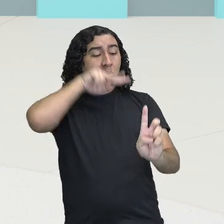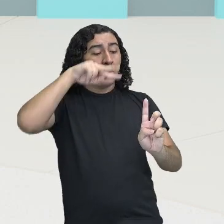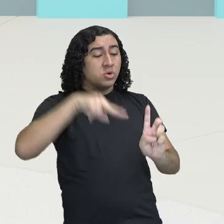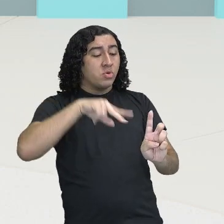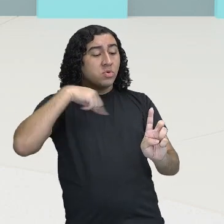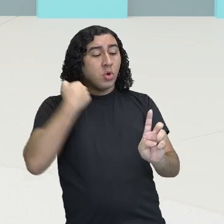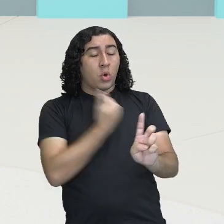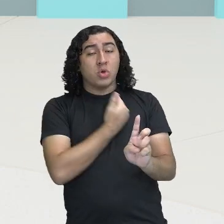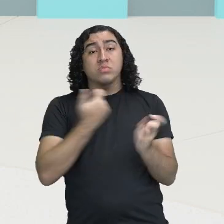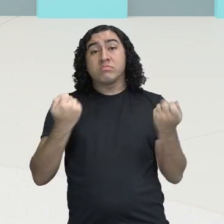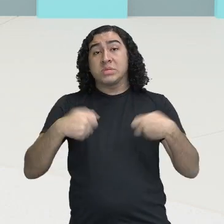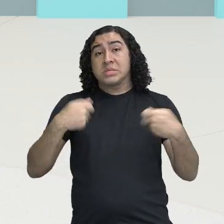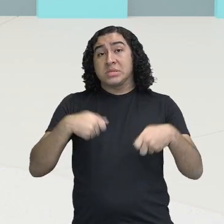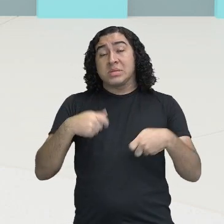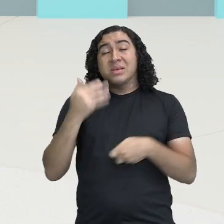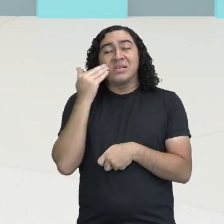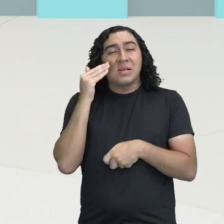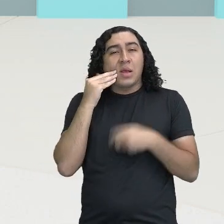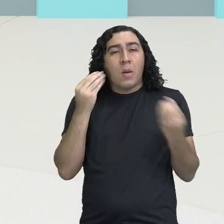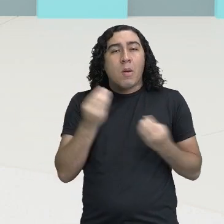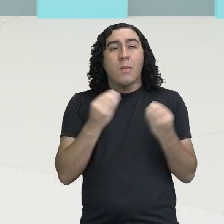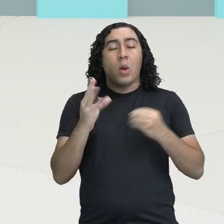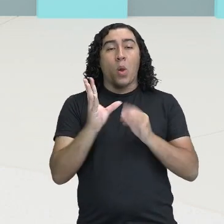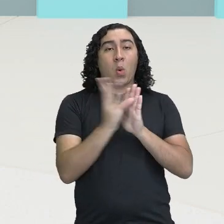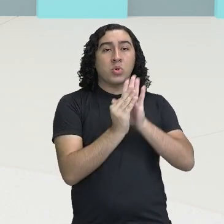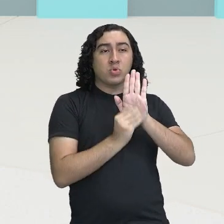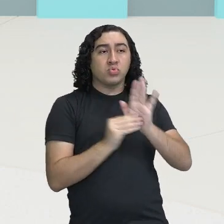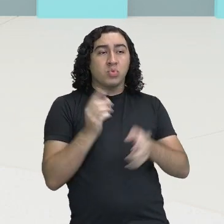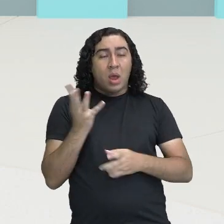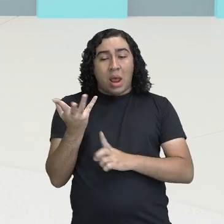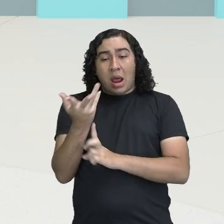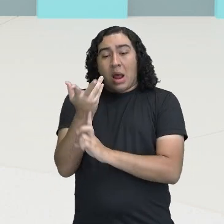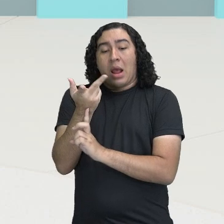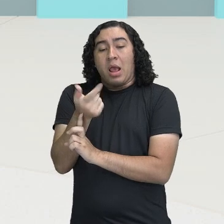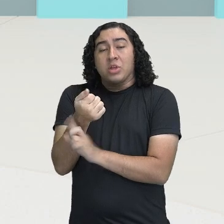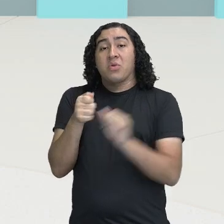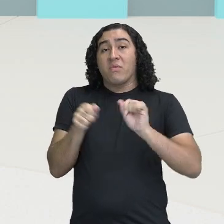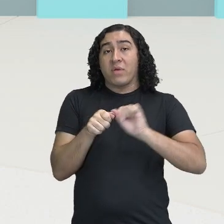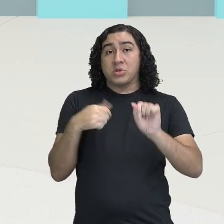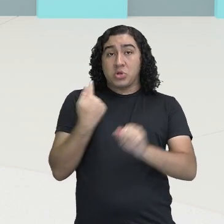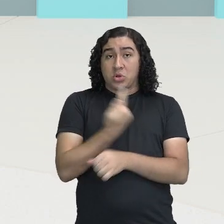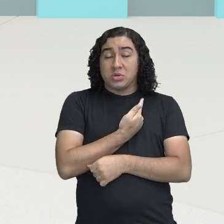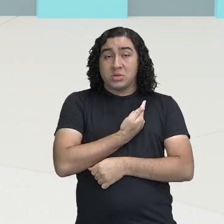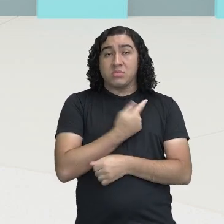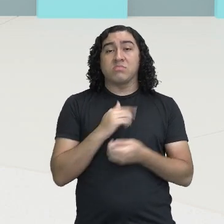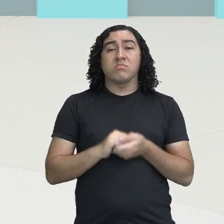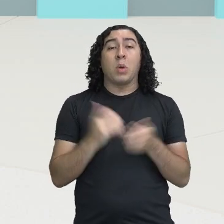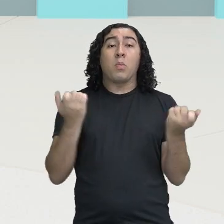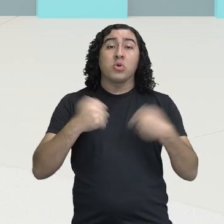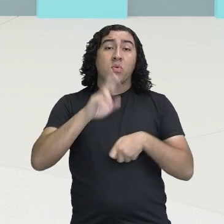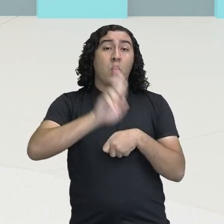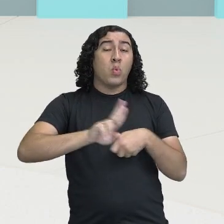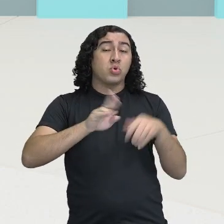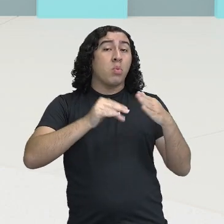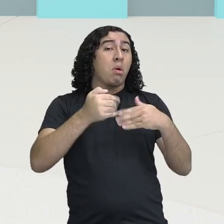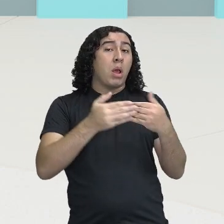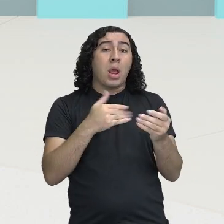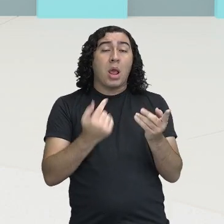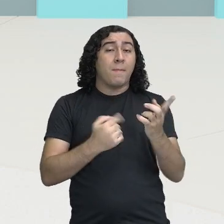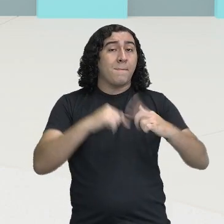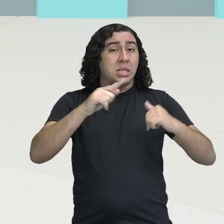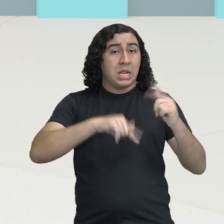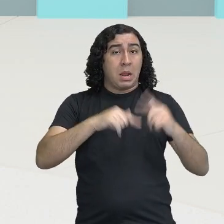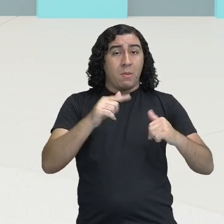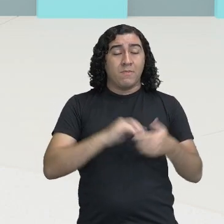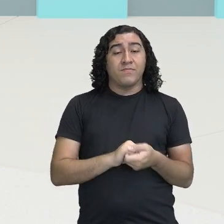que nós temos de produzir arte, seja através de qual ferramenta for. Até chegar a